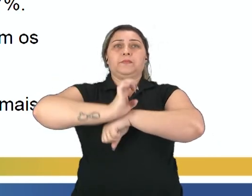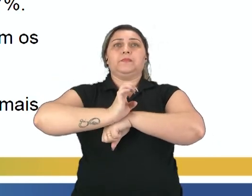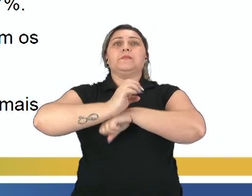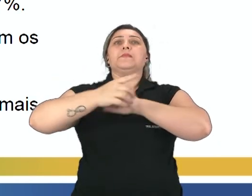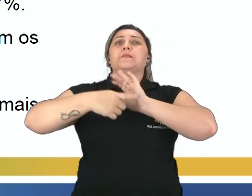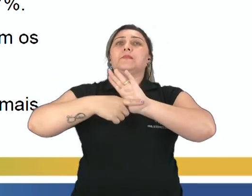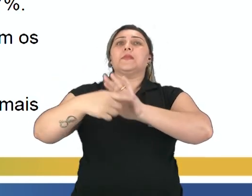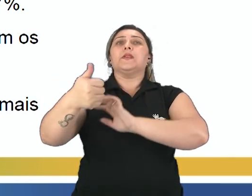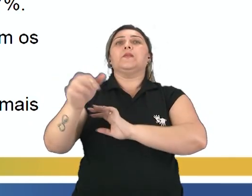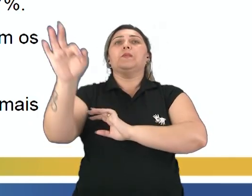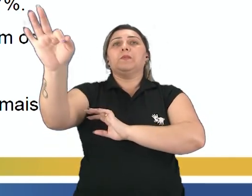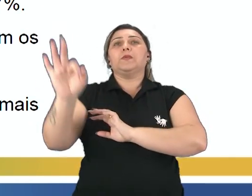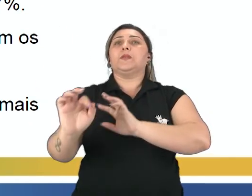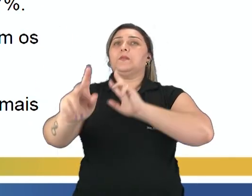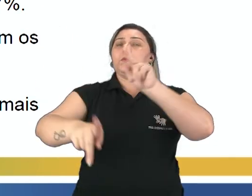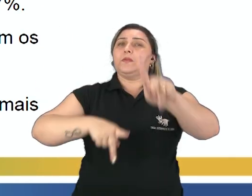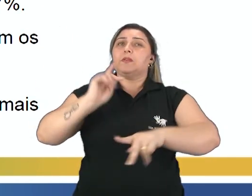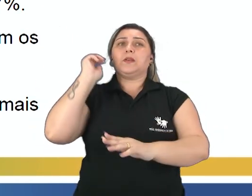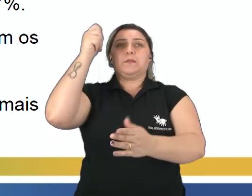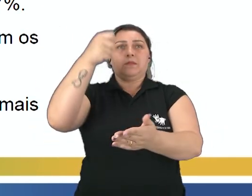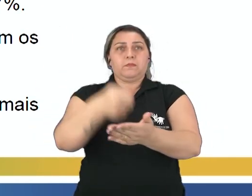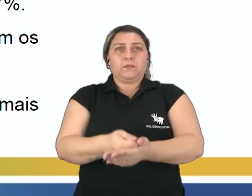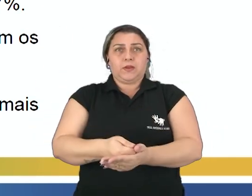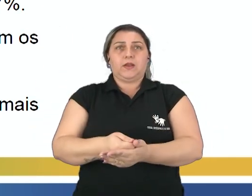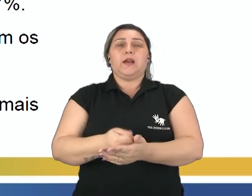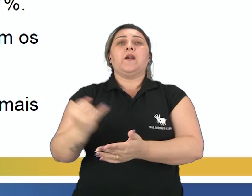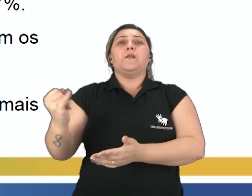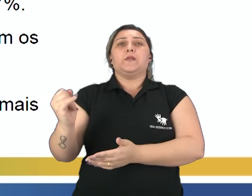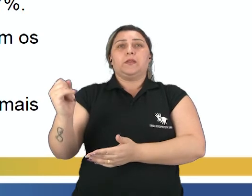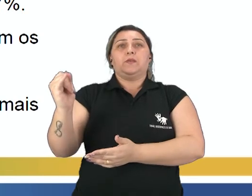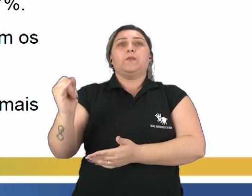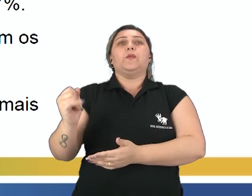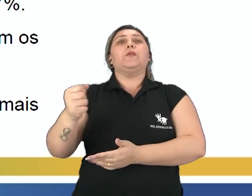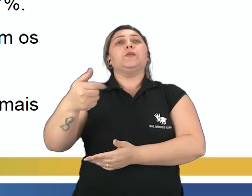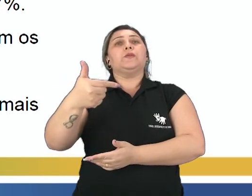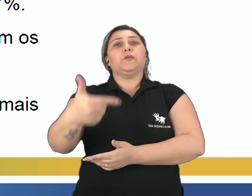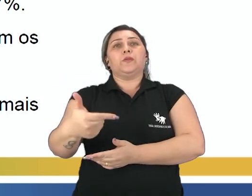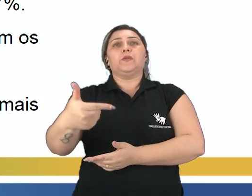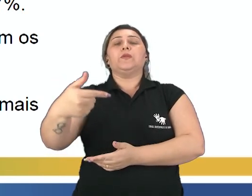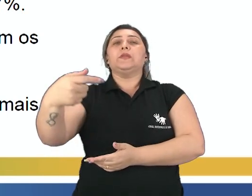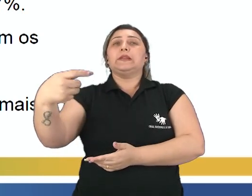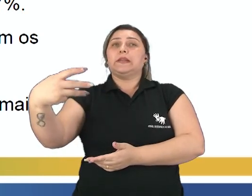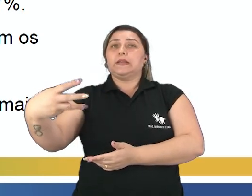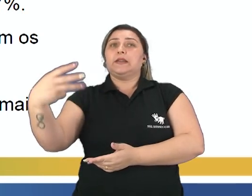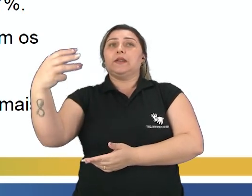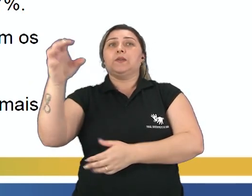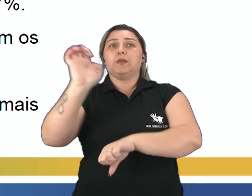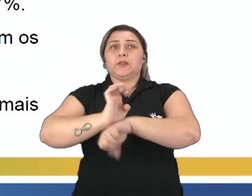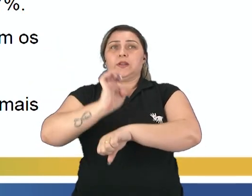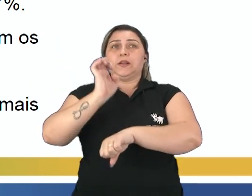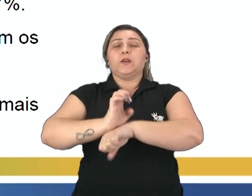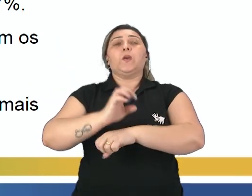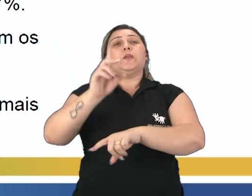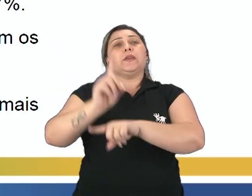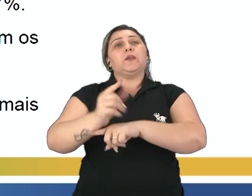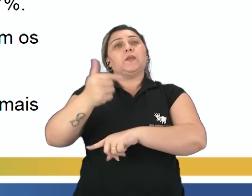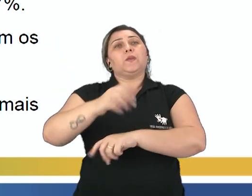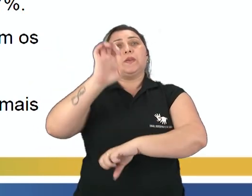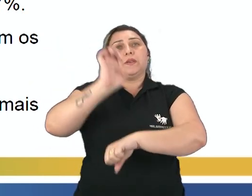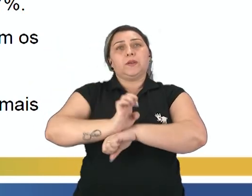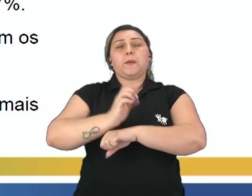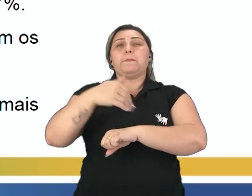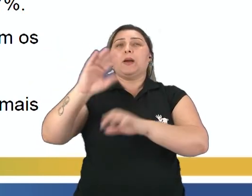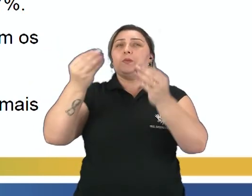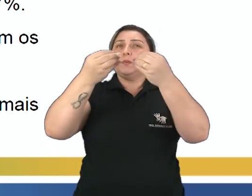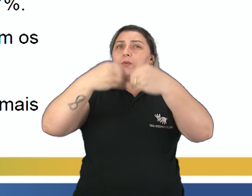primeiro estado representava apenas 1% da população e pagavam os mesmos impostos que o segundo e o terceiro. Ou D, o segundo estado